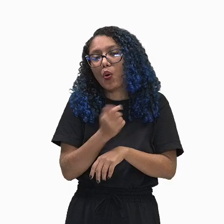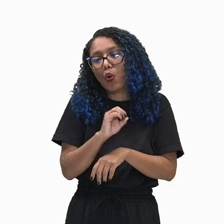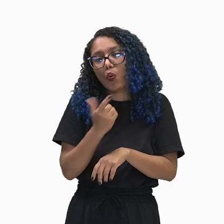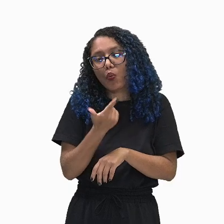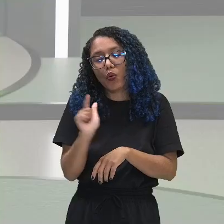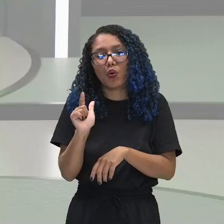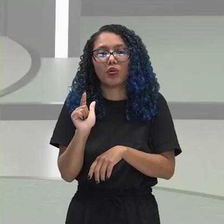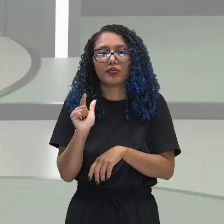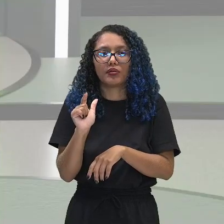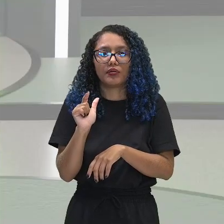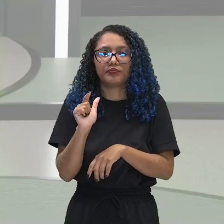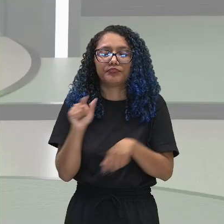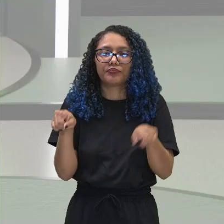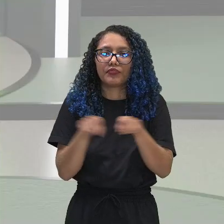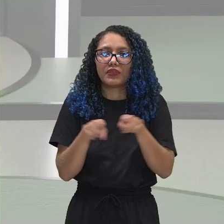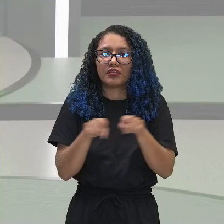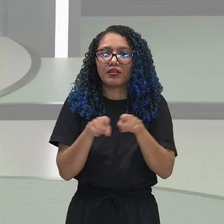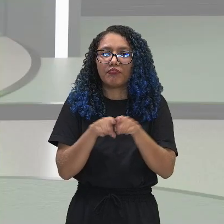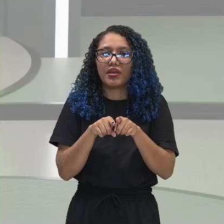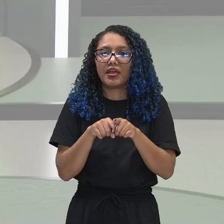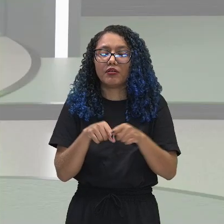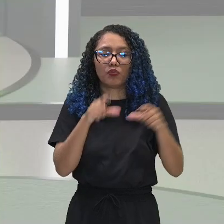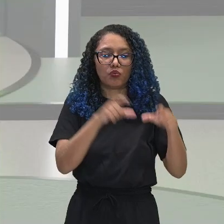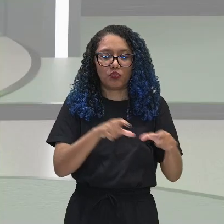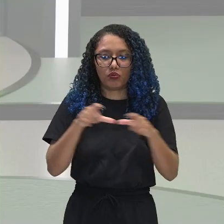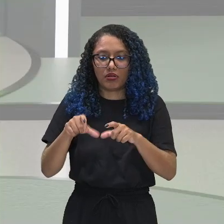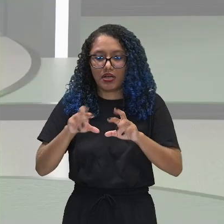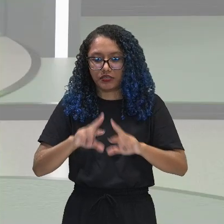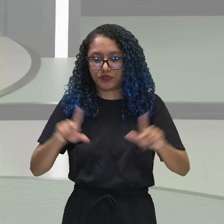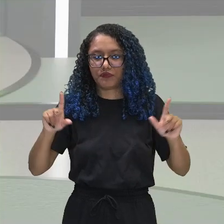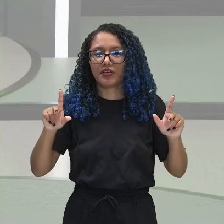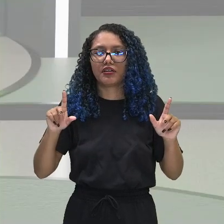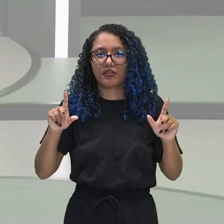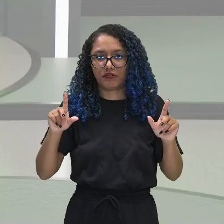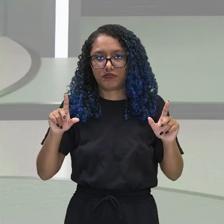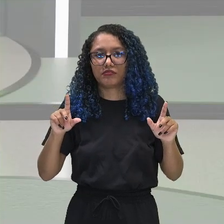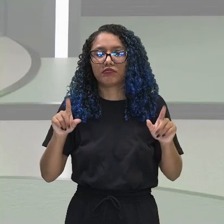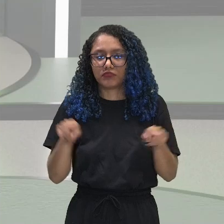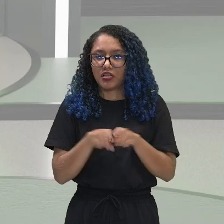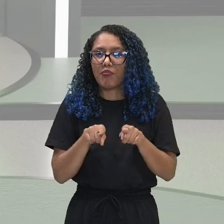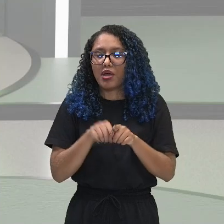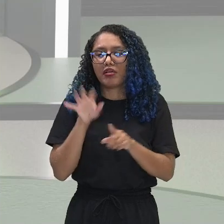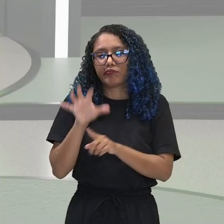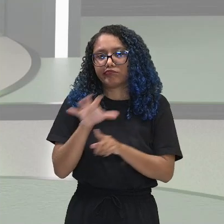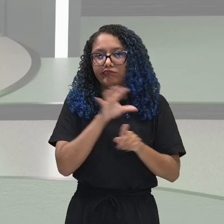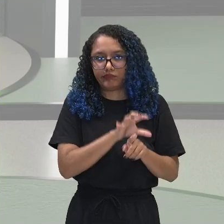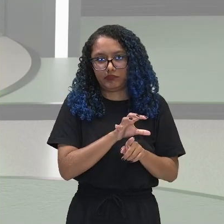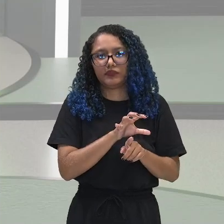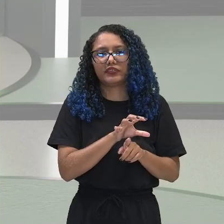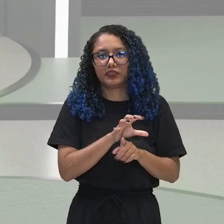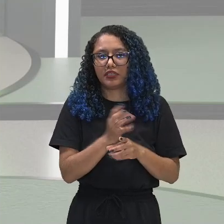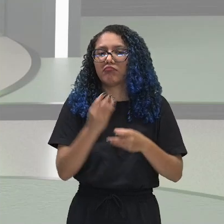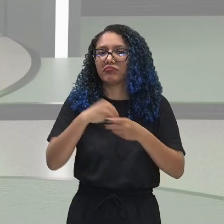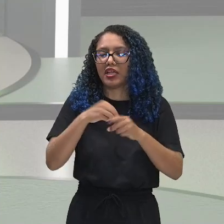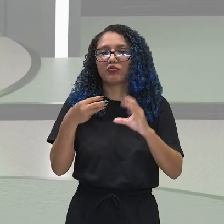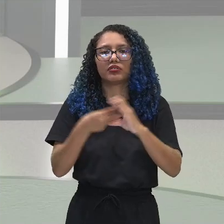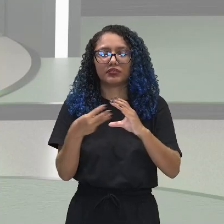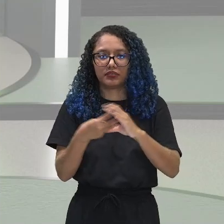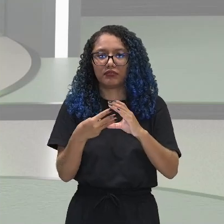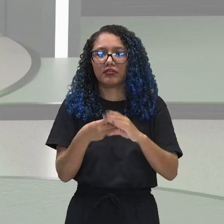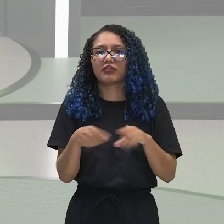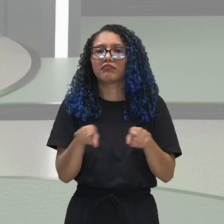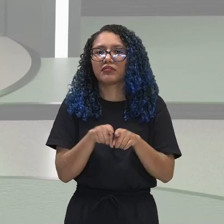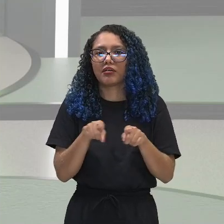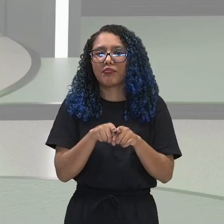diferença do meio aquoso dela dentro da própria célula. Também isso vai gerar, esse grau